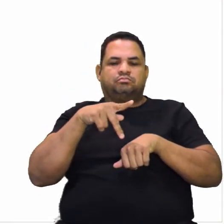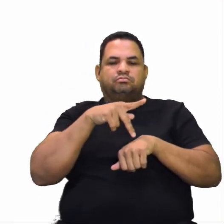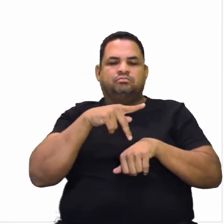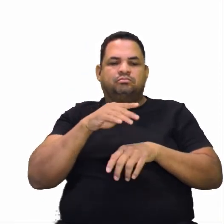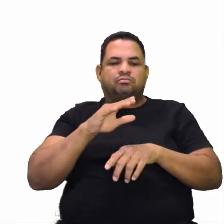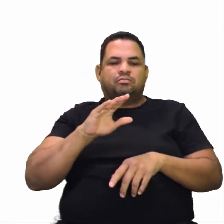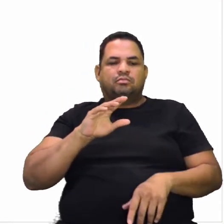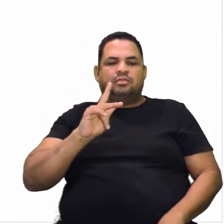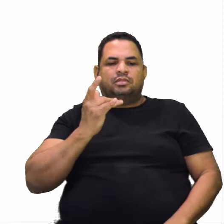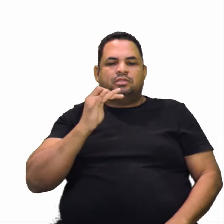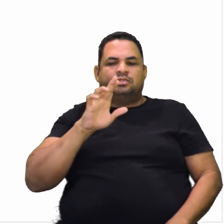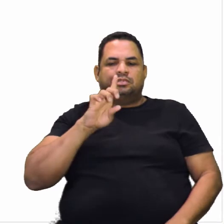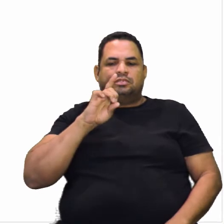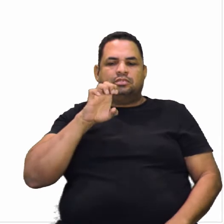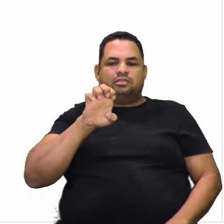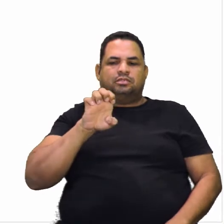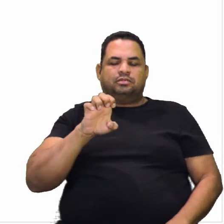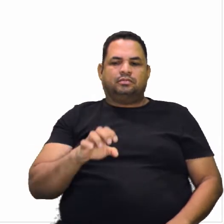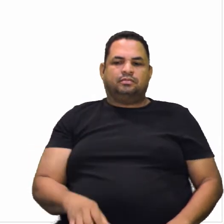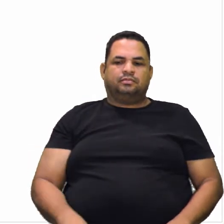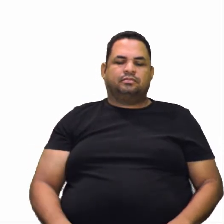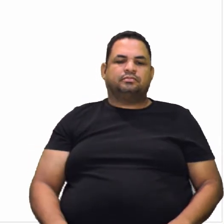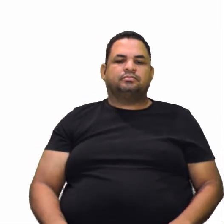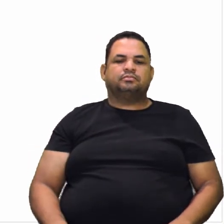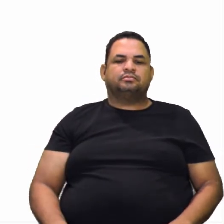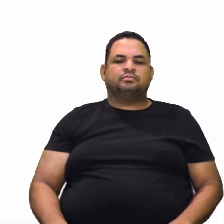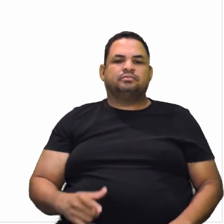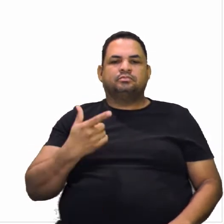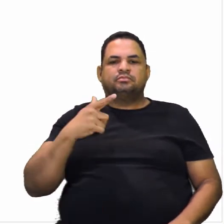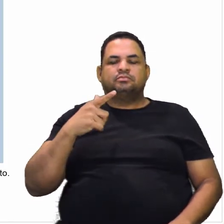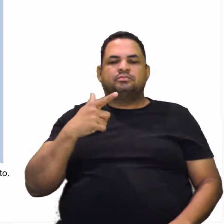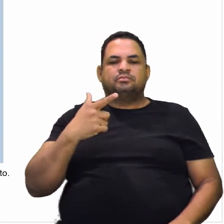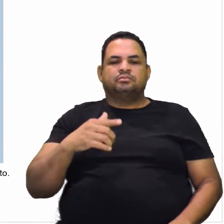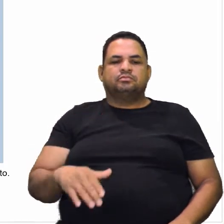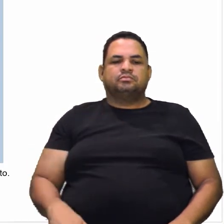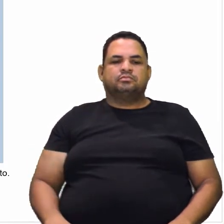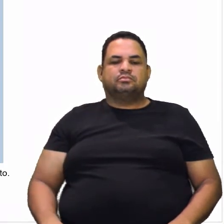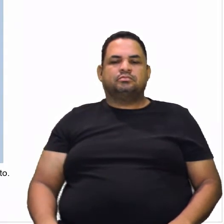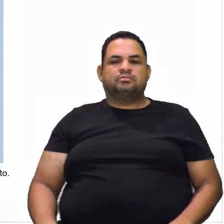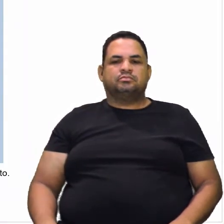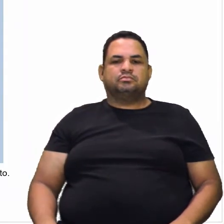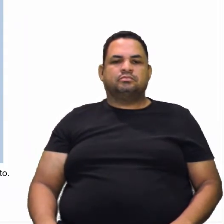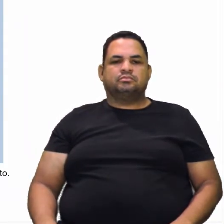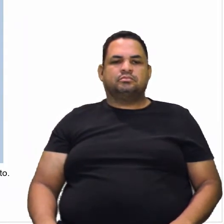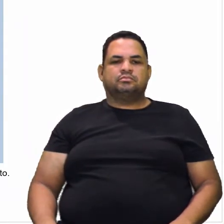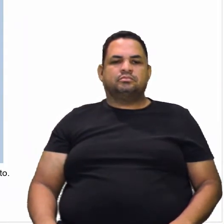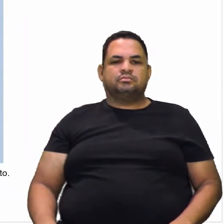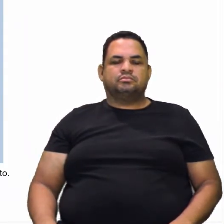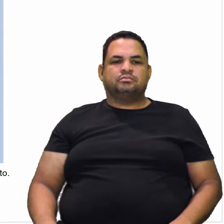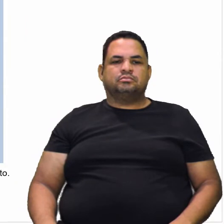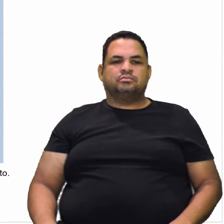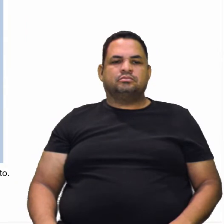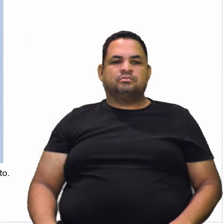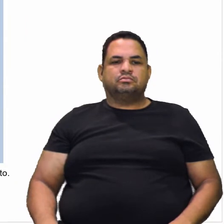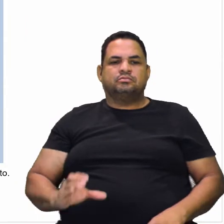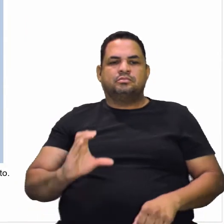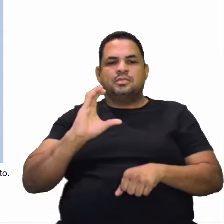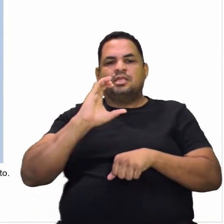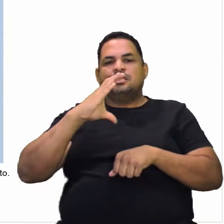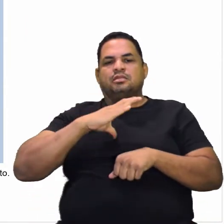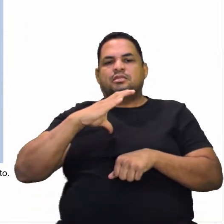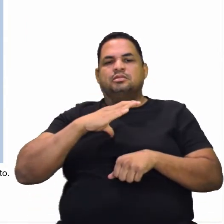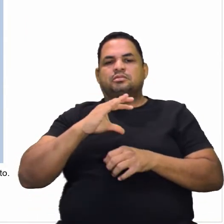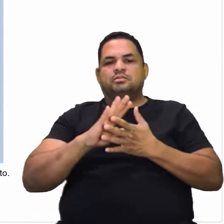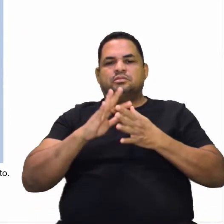de Hélade. Então não tinha essa questão da Grécia que nós conhecemos. Das cidades gregas que